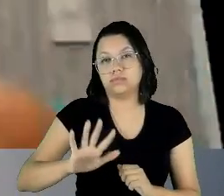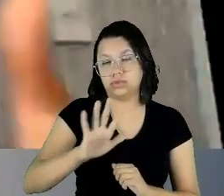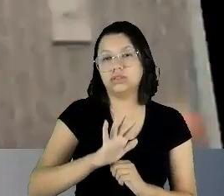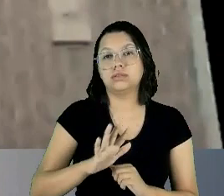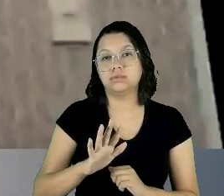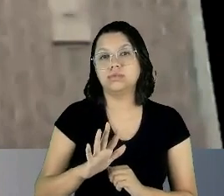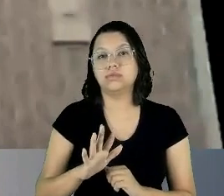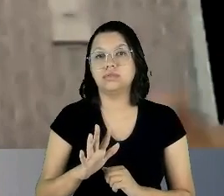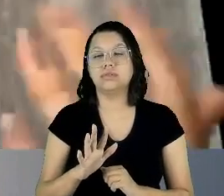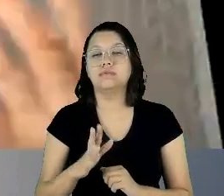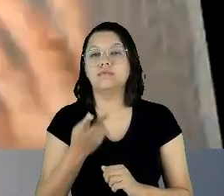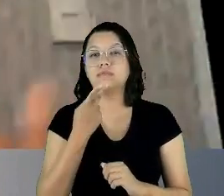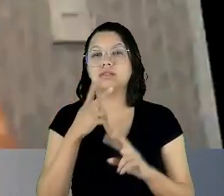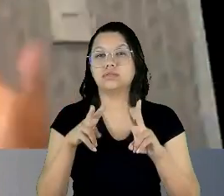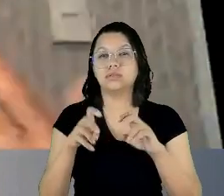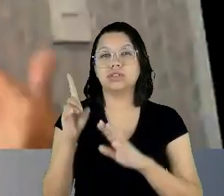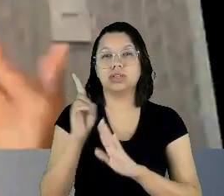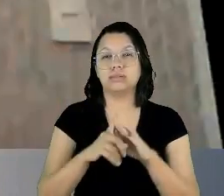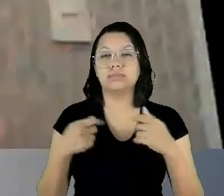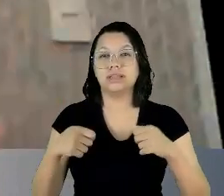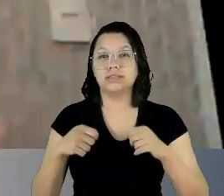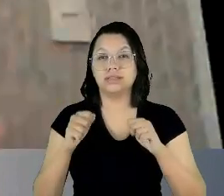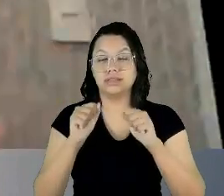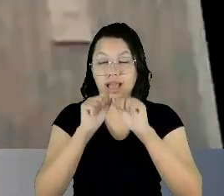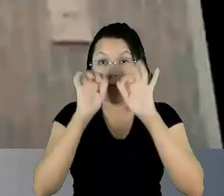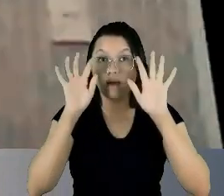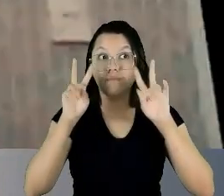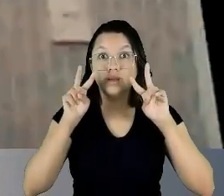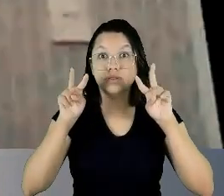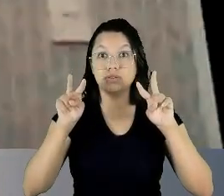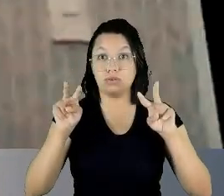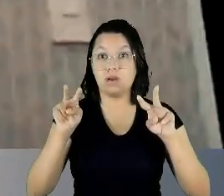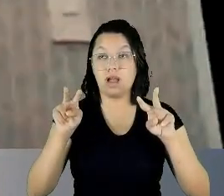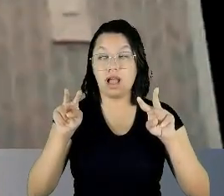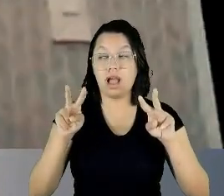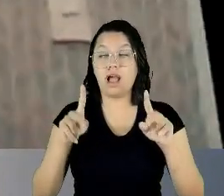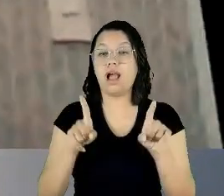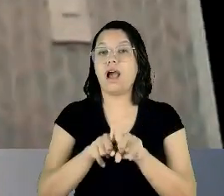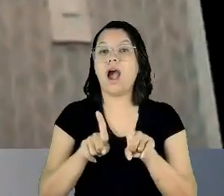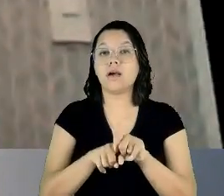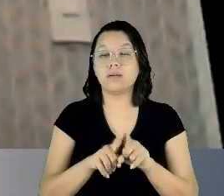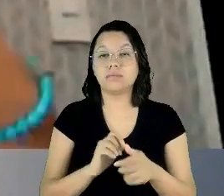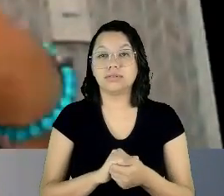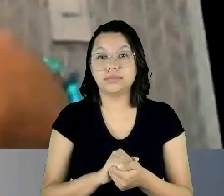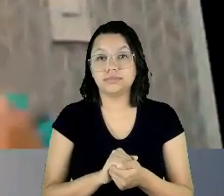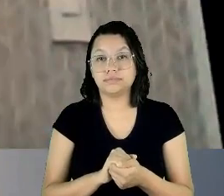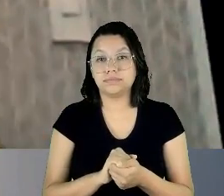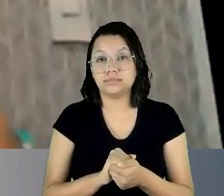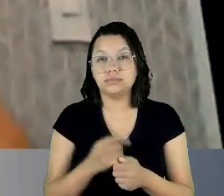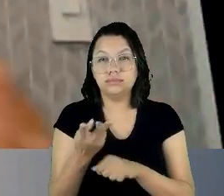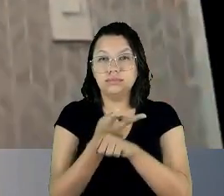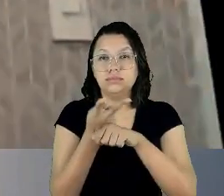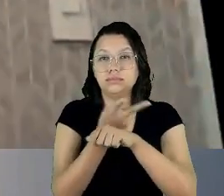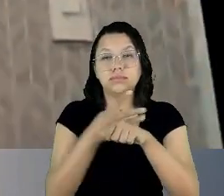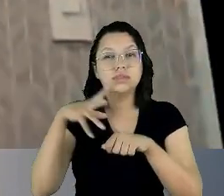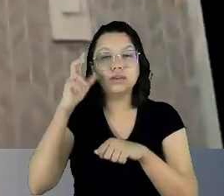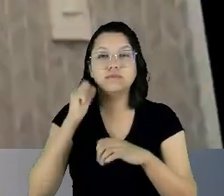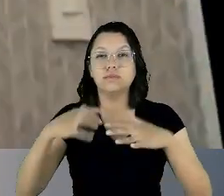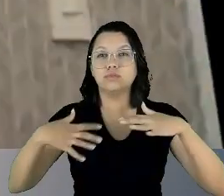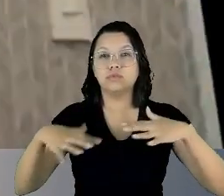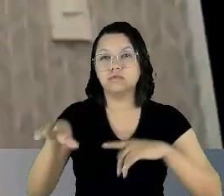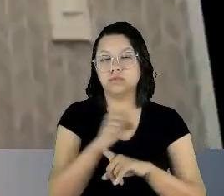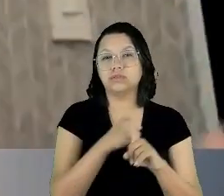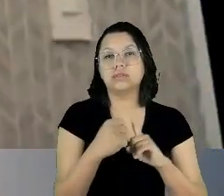que lidam com direitos, têm que estar abertas para esse olhar interseccional e têm que estar abertas para buscar ouvir os